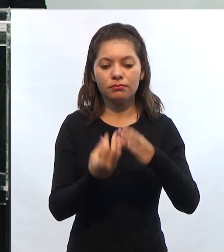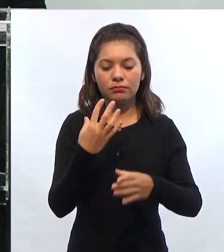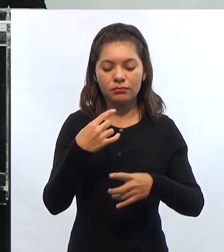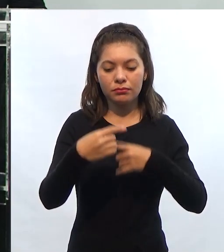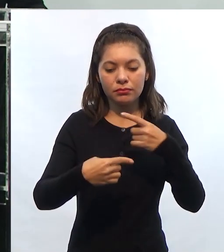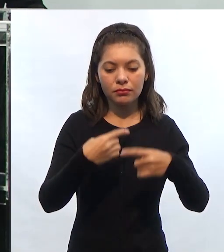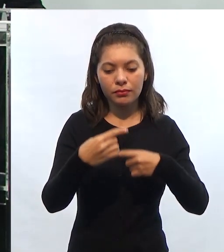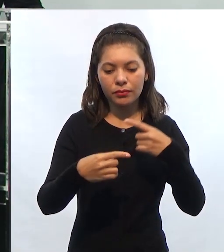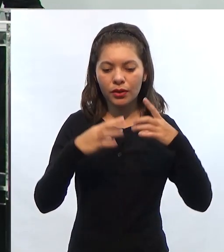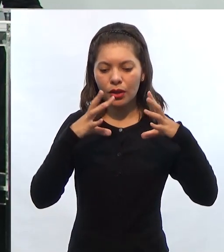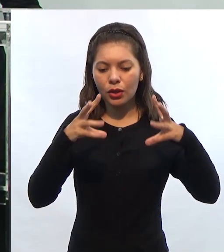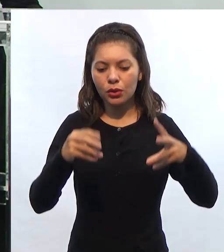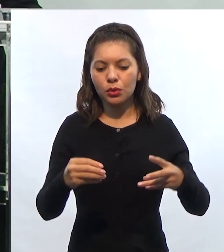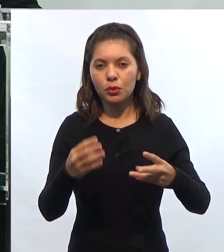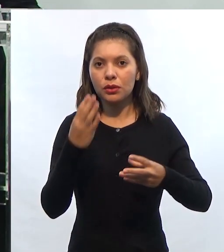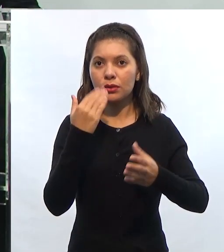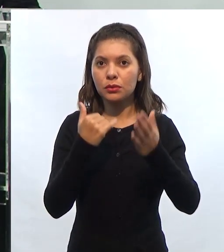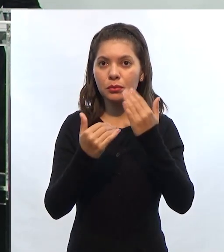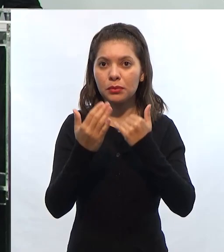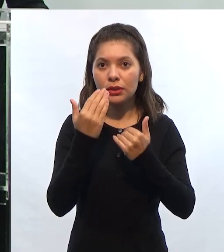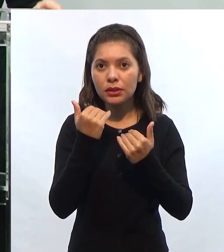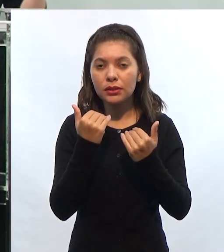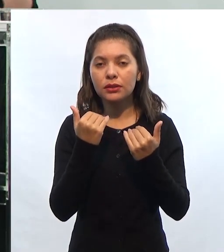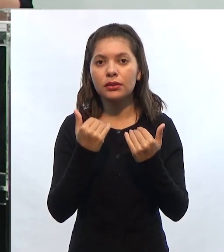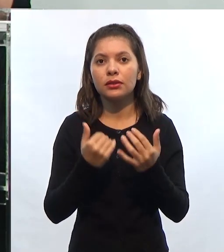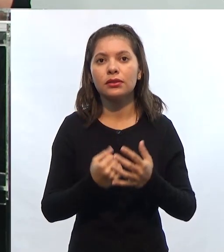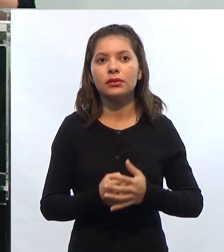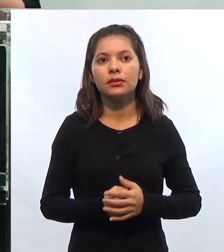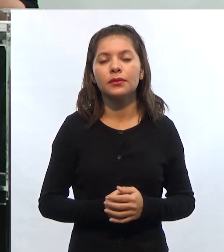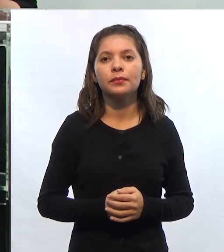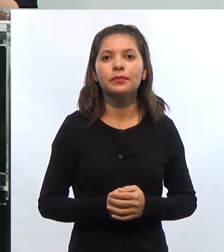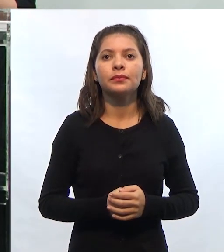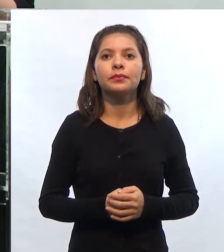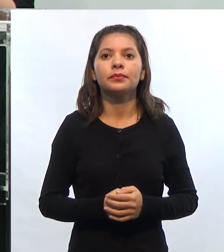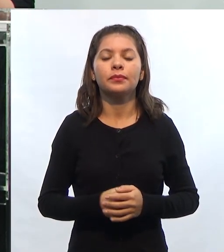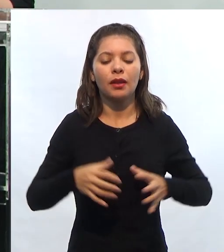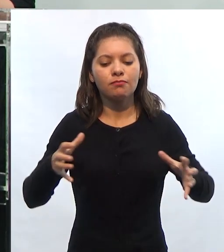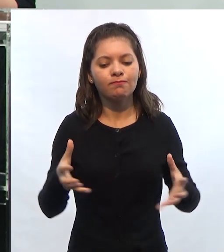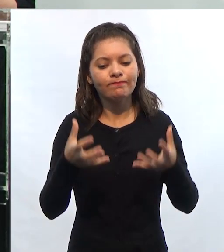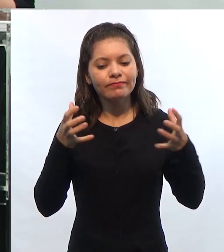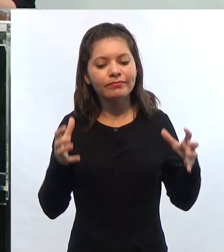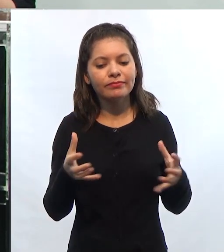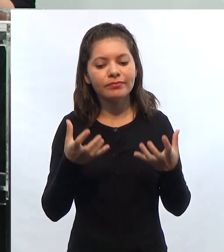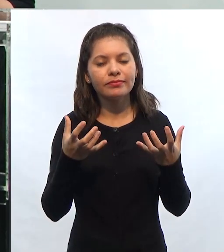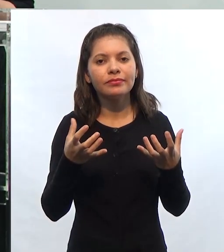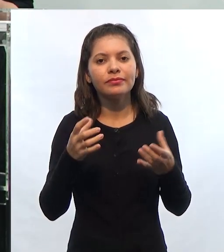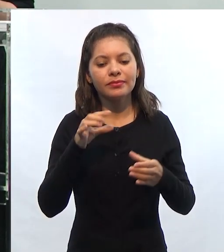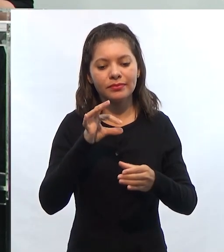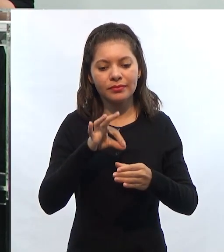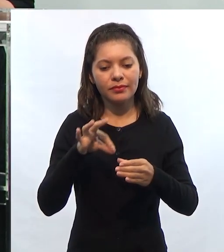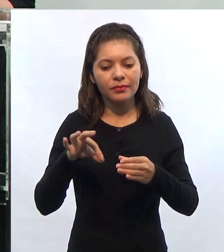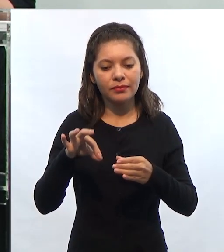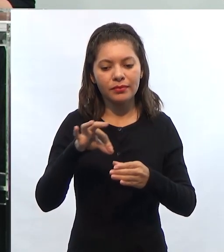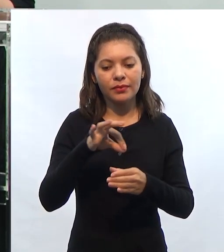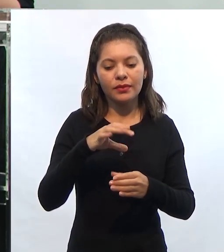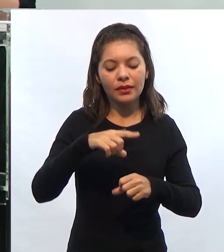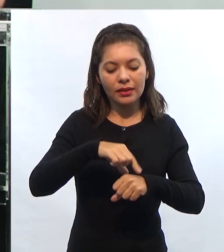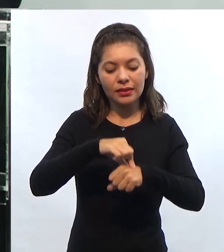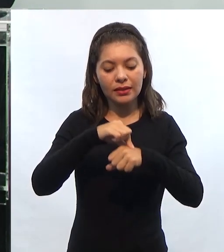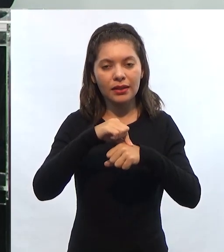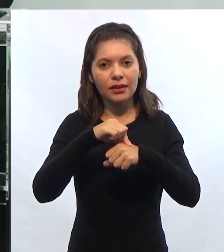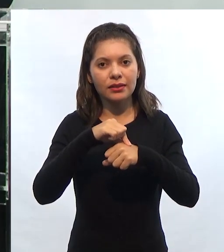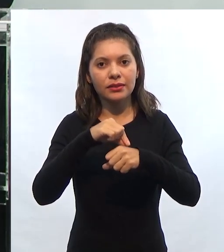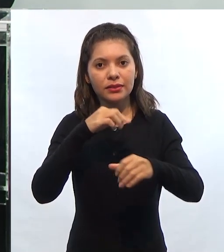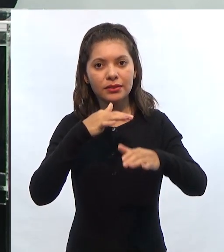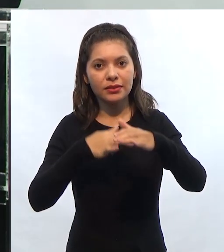de comida, né? De todas as comidas que eu vou lá, das verduras, dos legumes, dos grãos, das carnes, esses